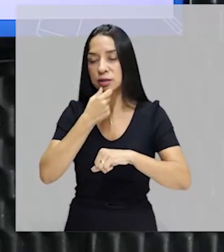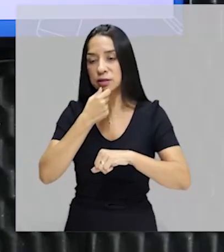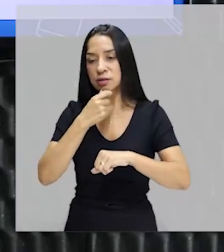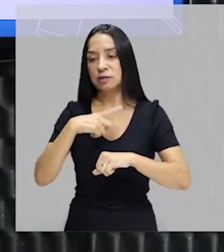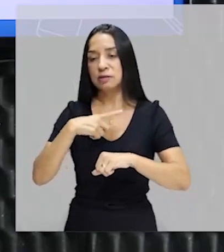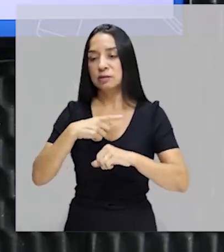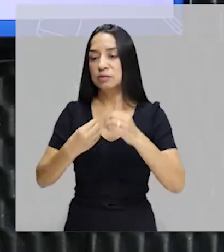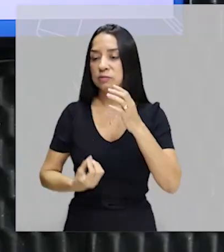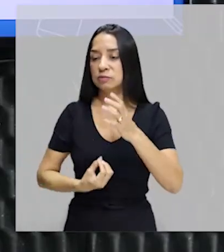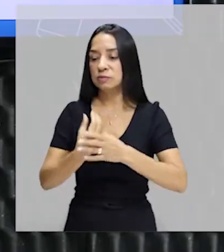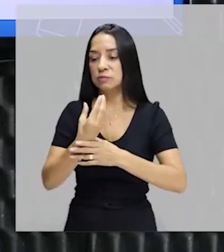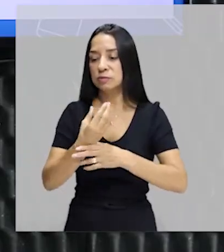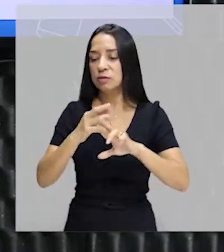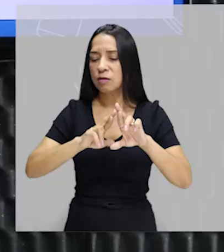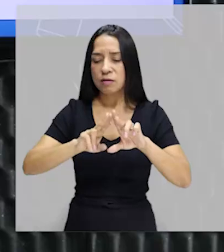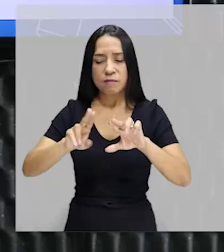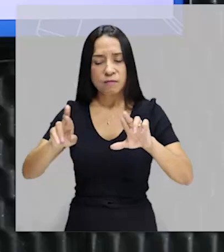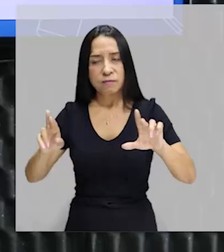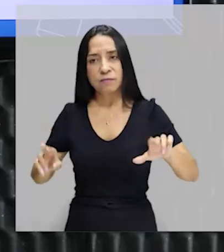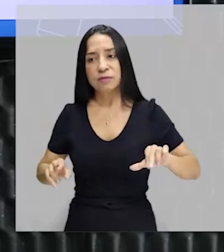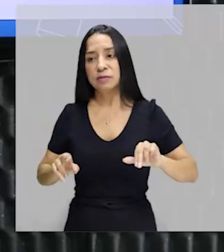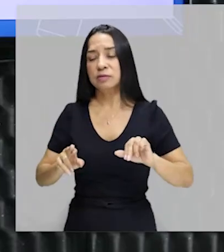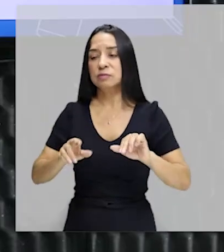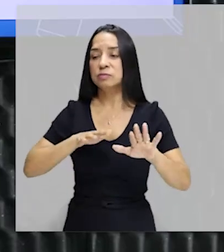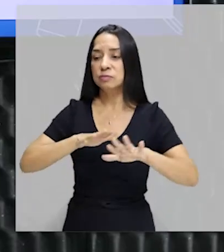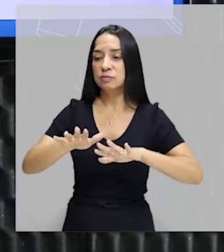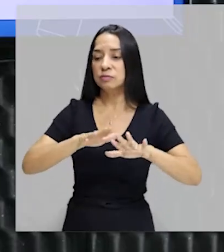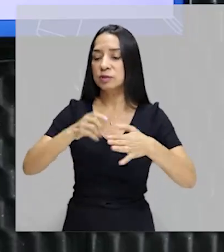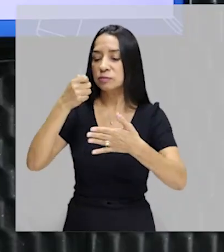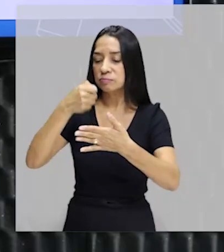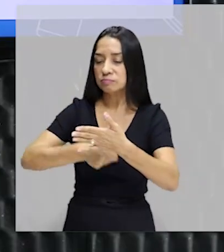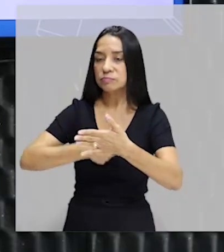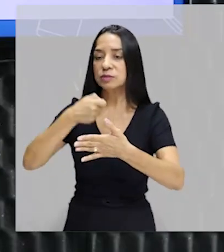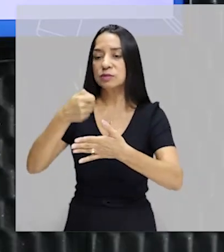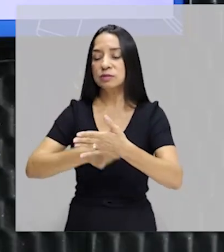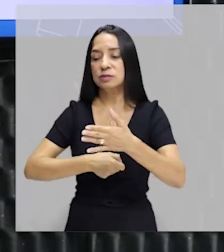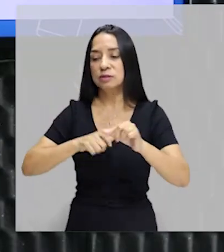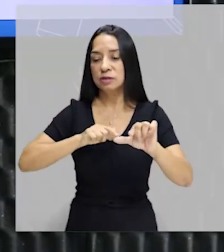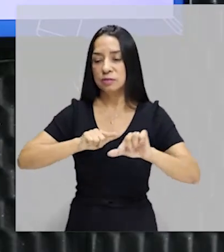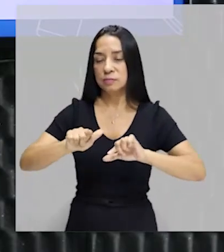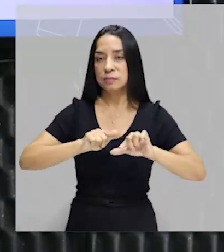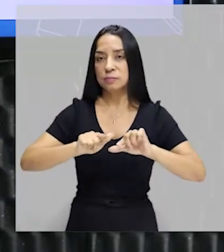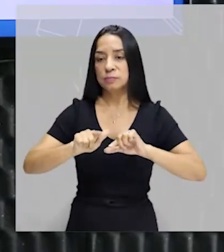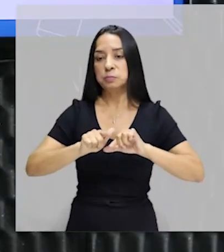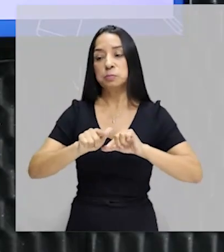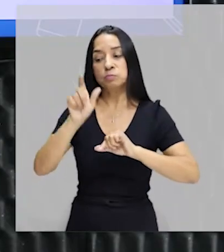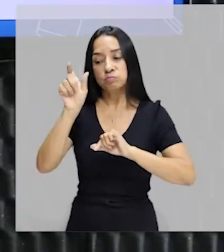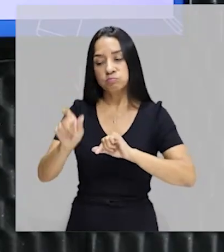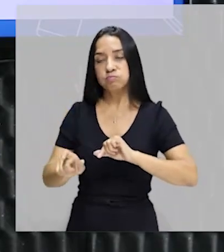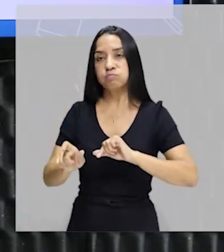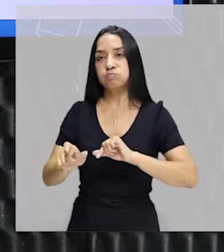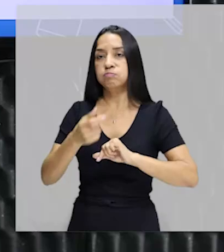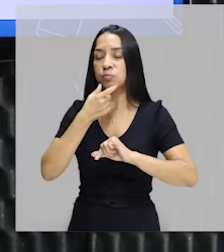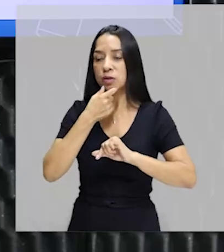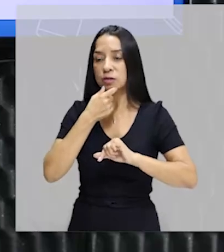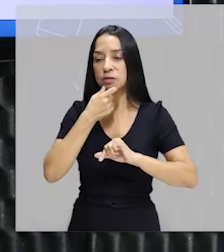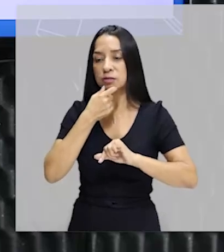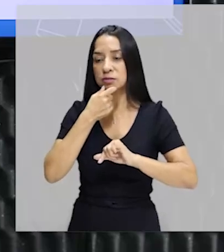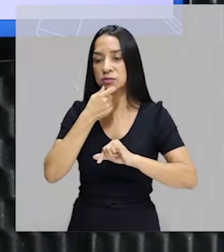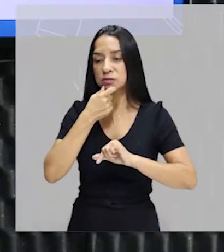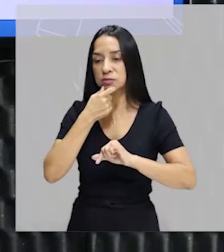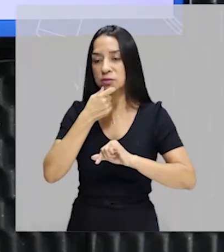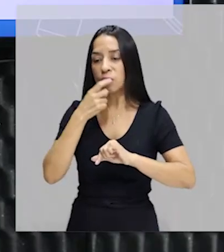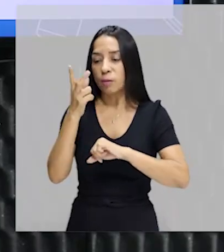de vários movimentos de resistência de trabalhadores ingleses, buscando